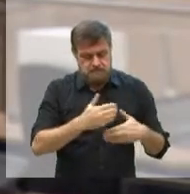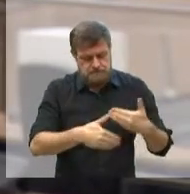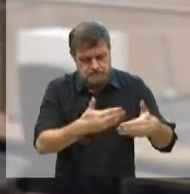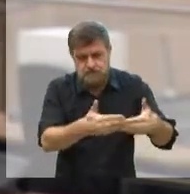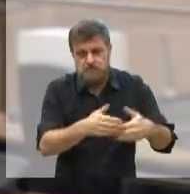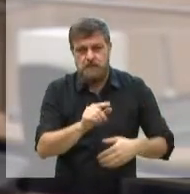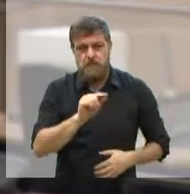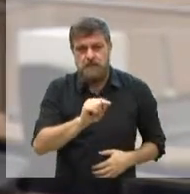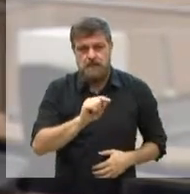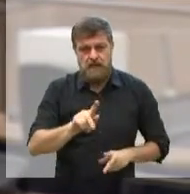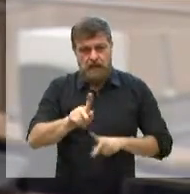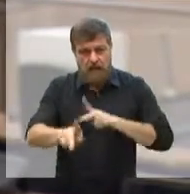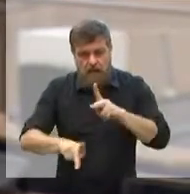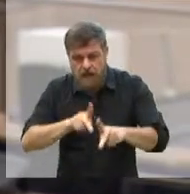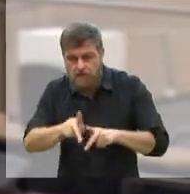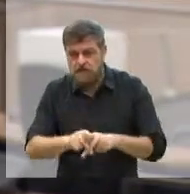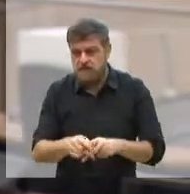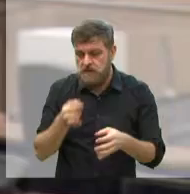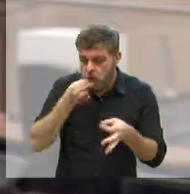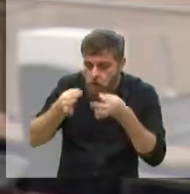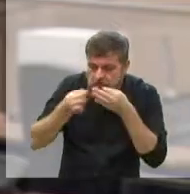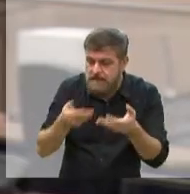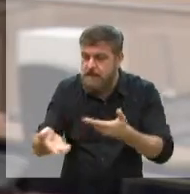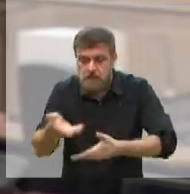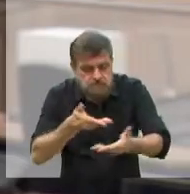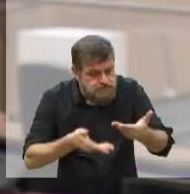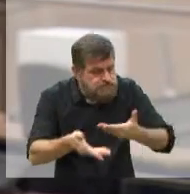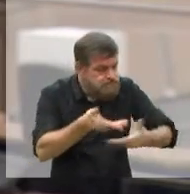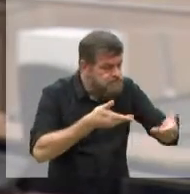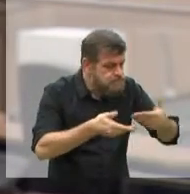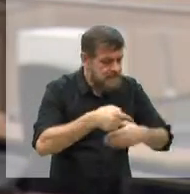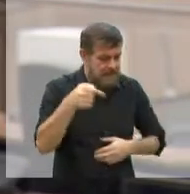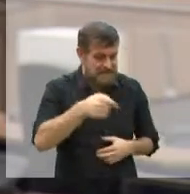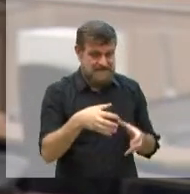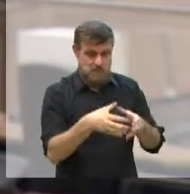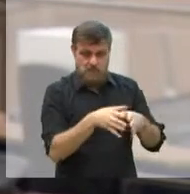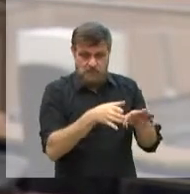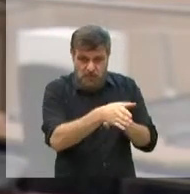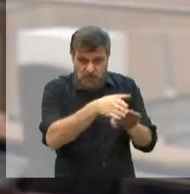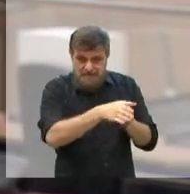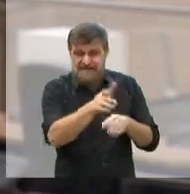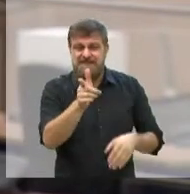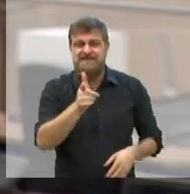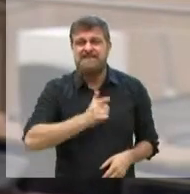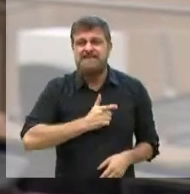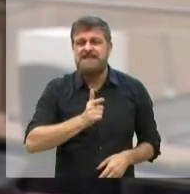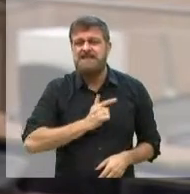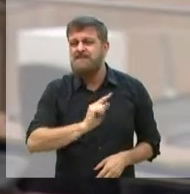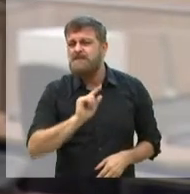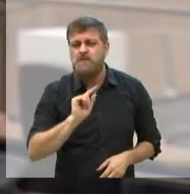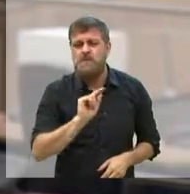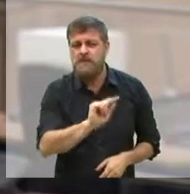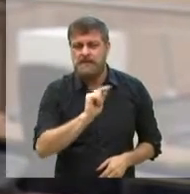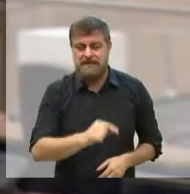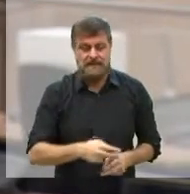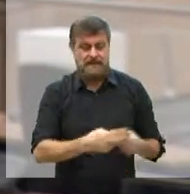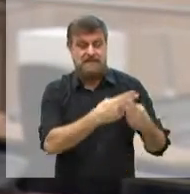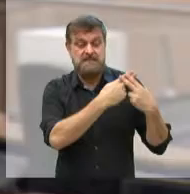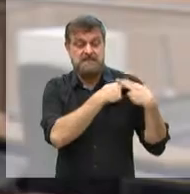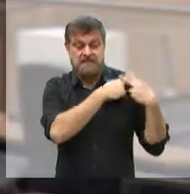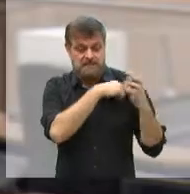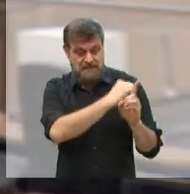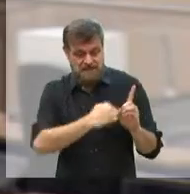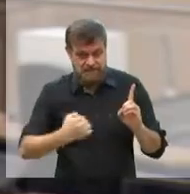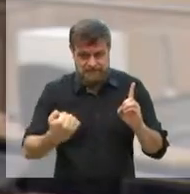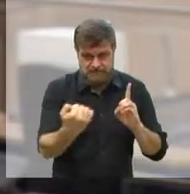que a população seja ouvida. E desses conselhos nasceram funções